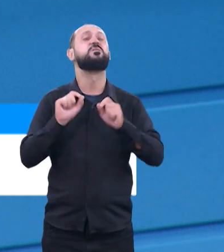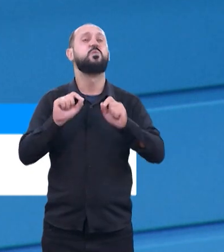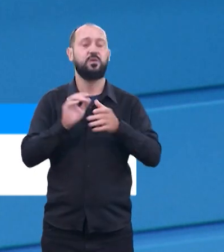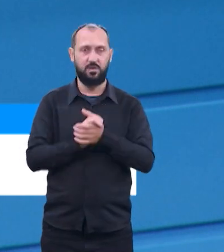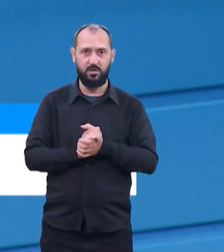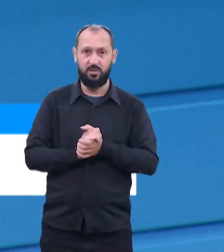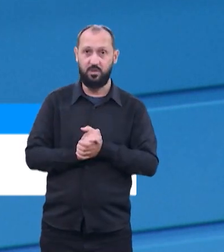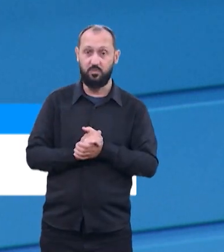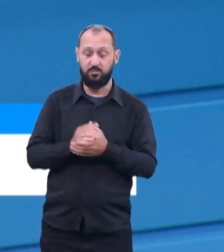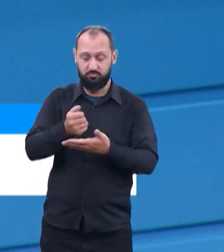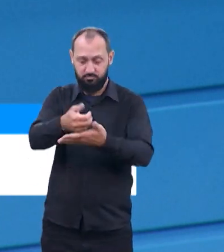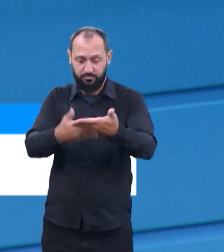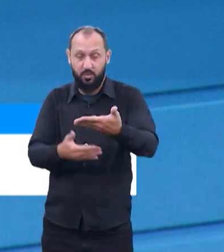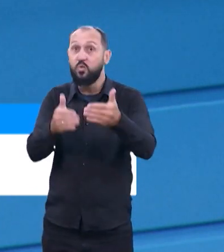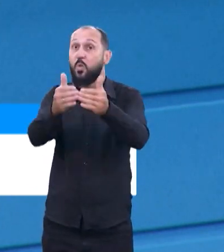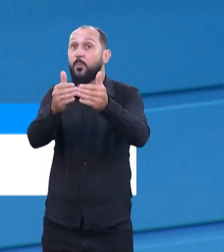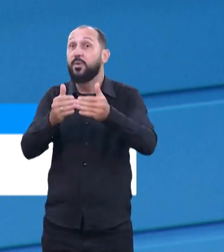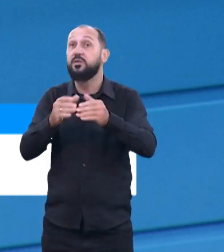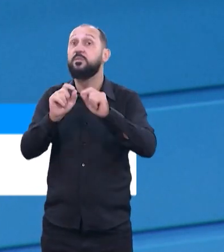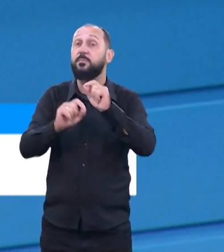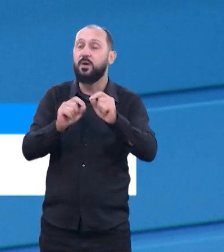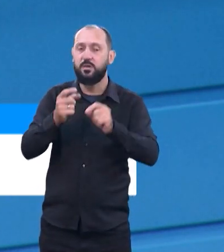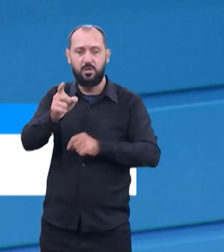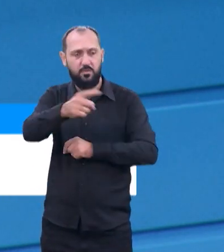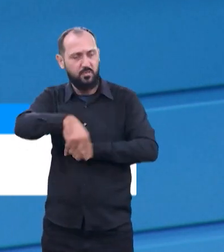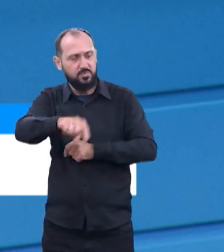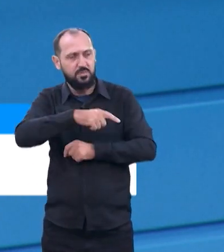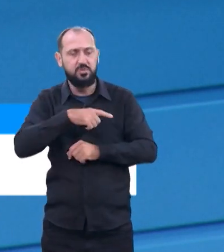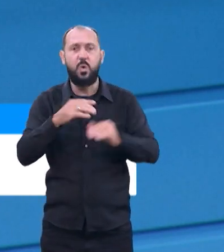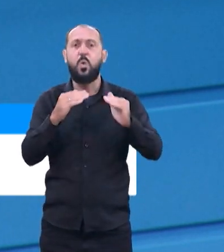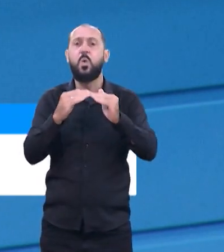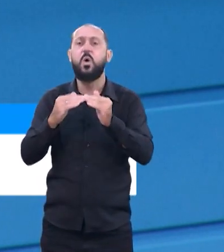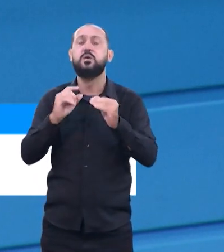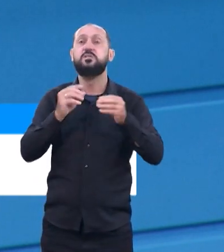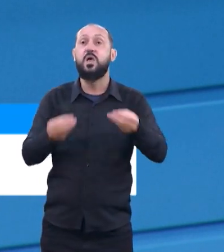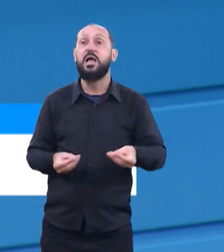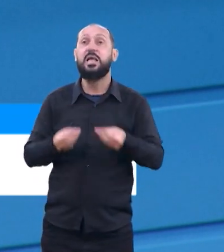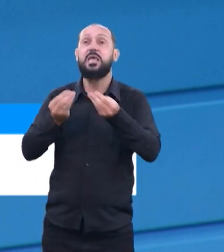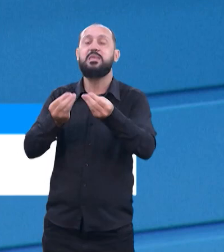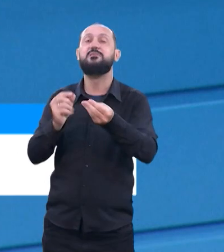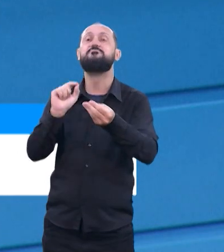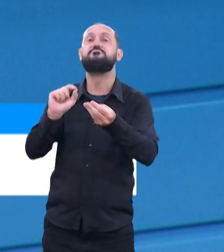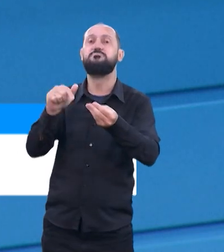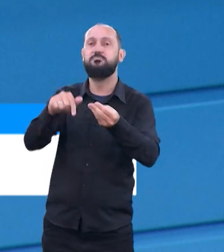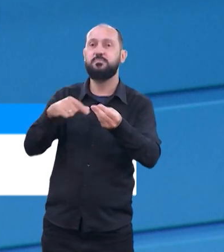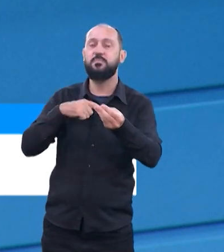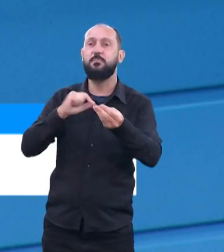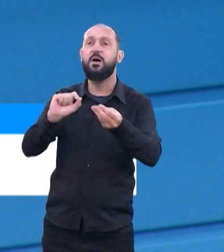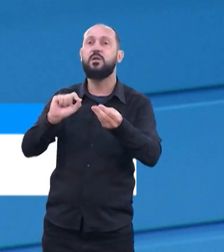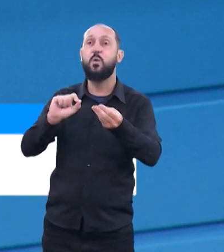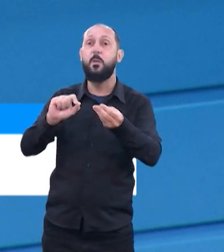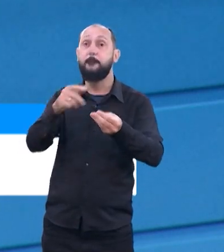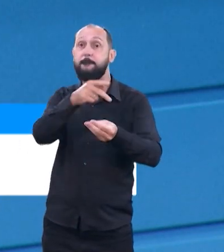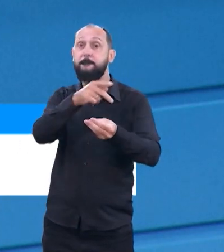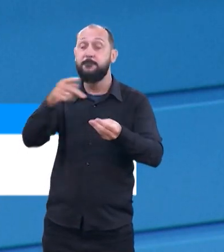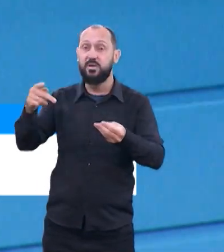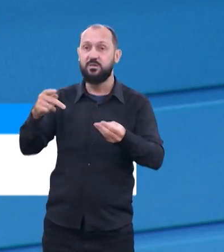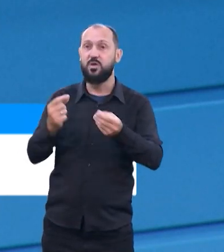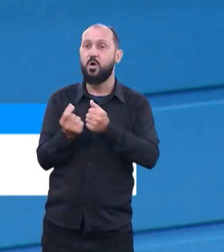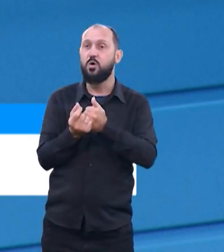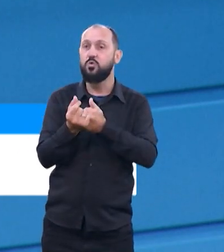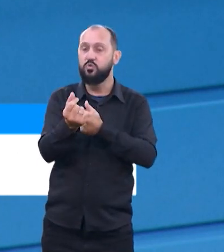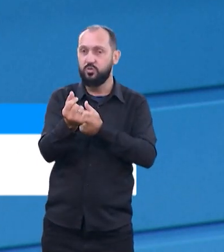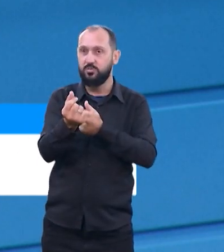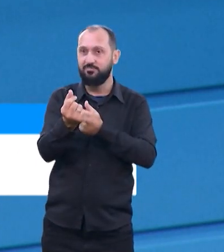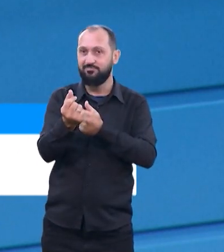estou fazendo um requerimento que, após ouvir o coleno plenário, seja encaminhado expediente deste poder ao excelentíssimo presidente